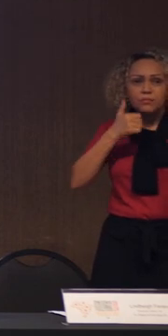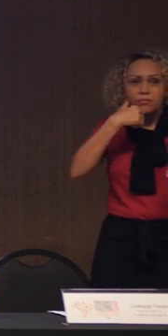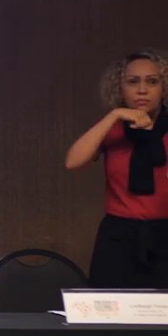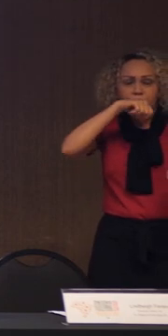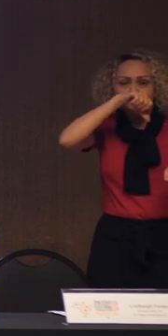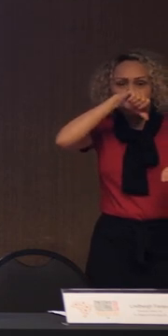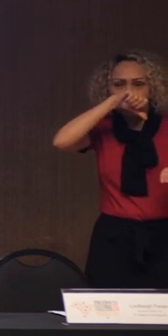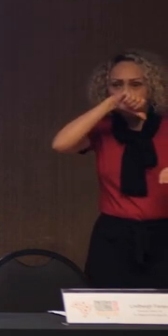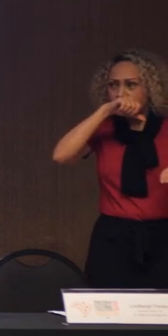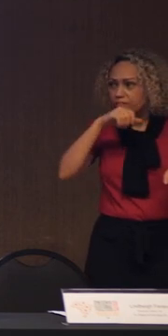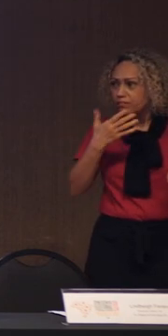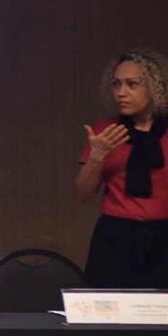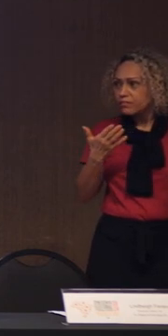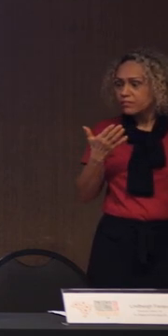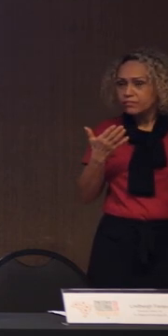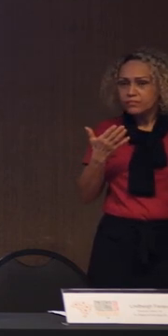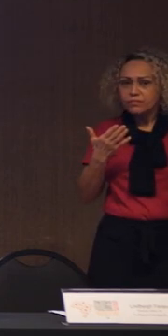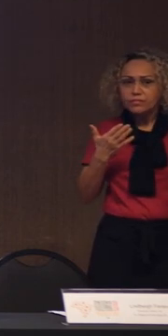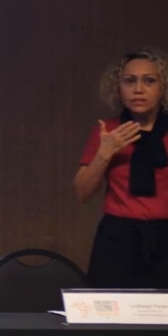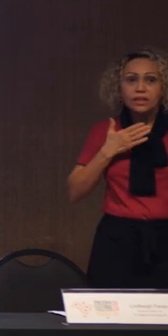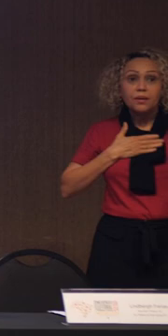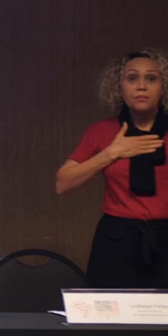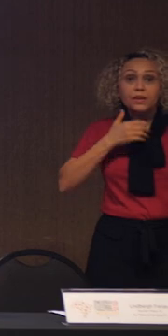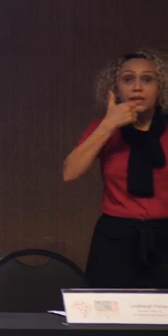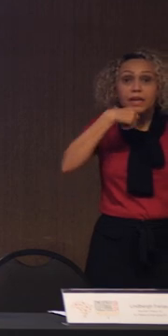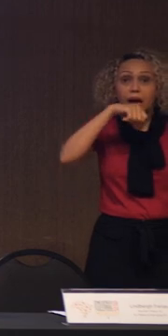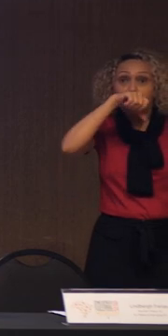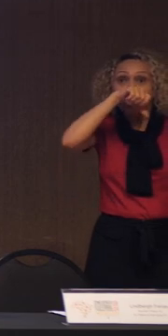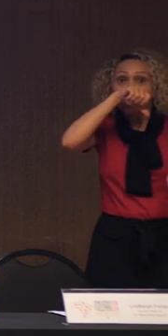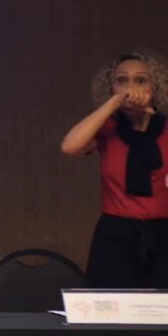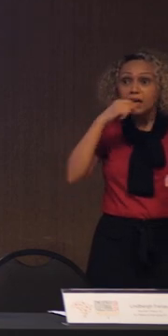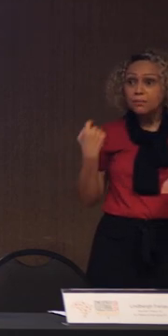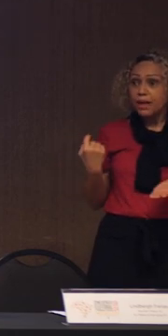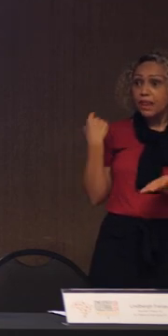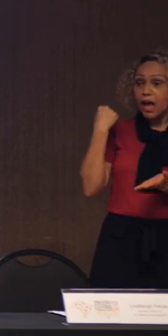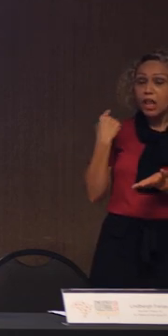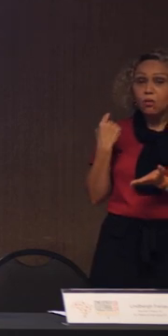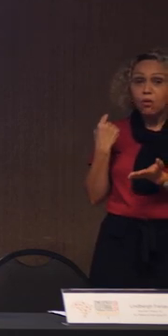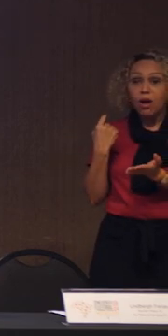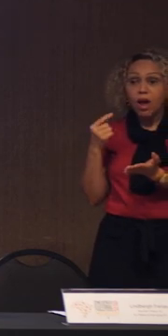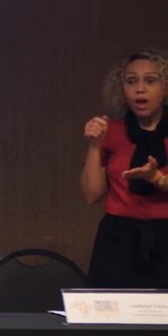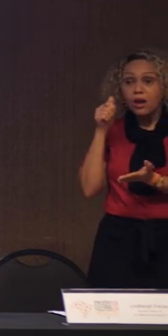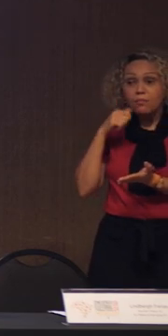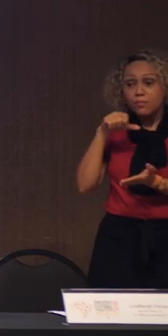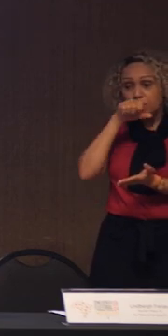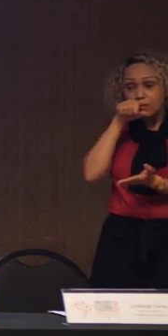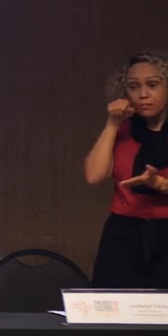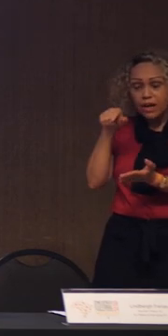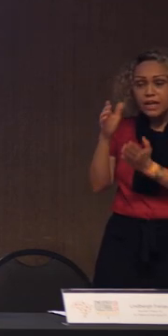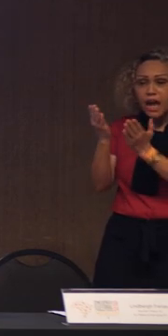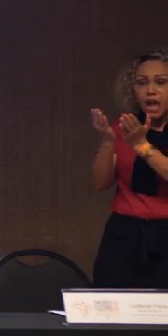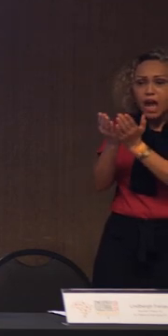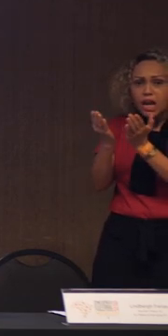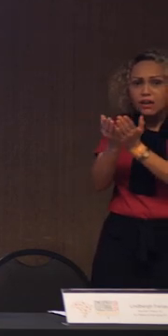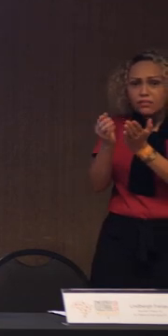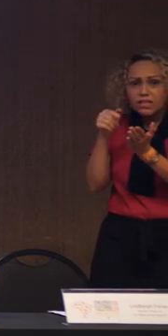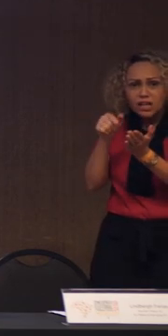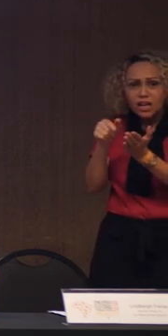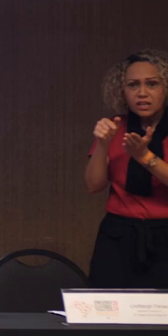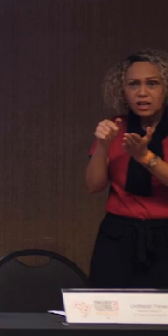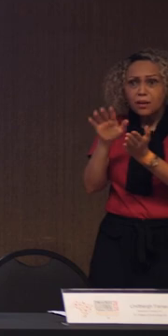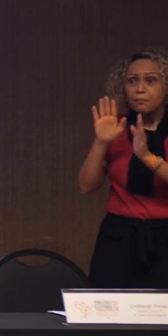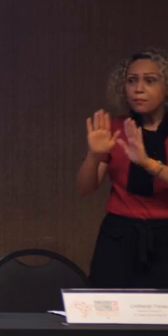que pregasse o cristianismo. Eu tô assim, louco. As igrejas evangélicas não pregam o